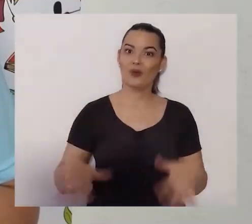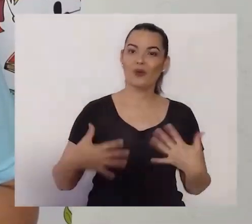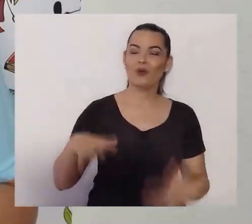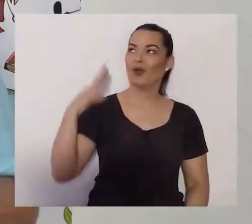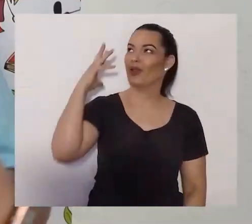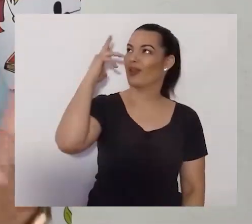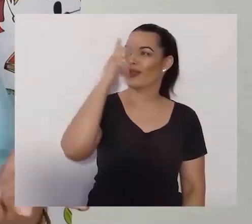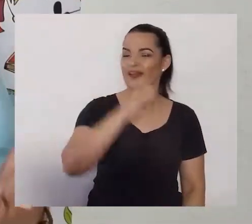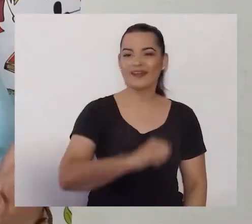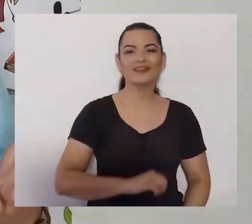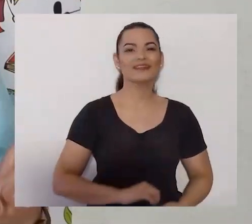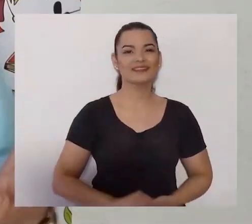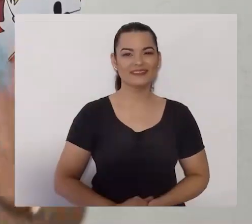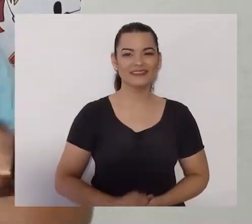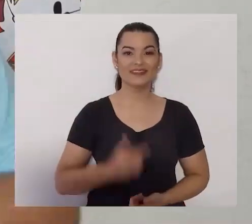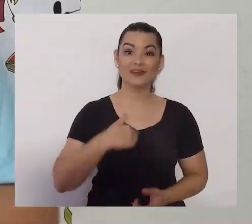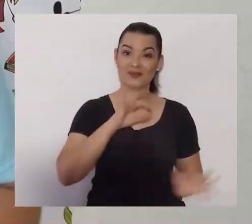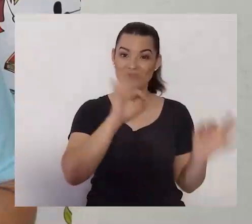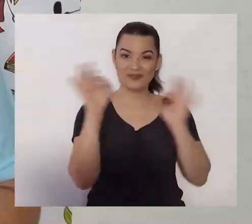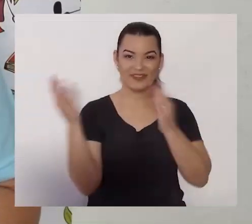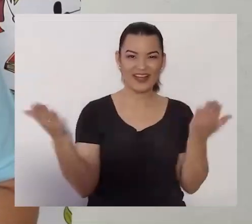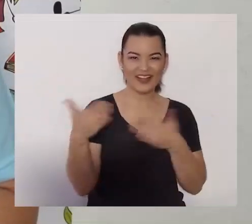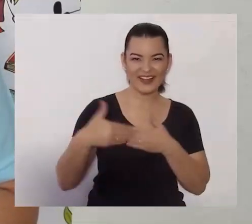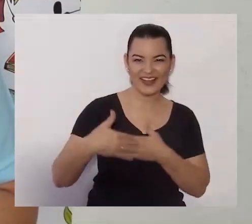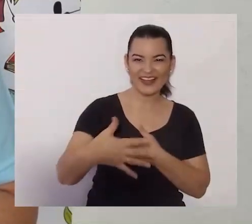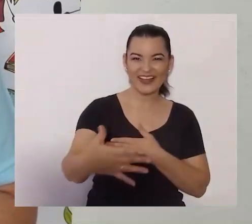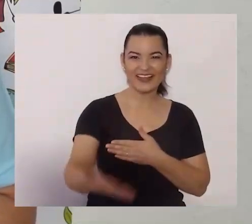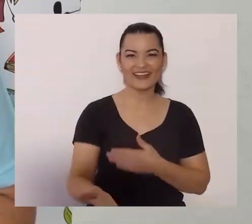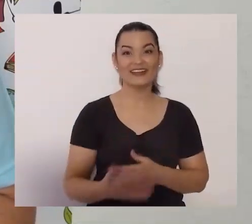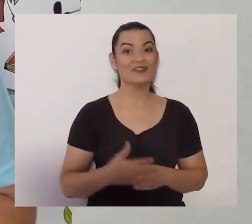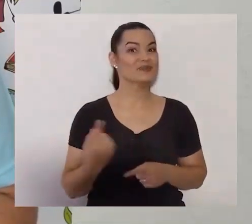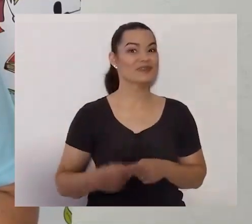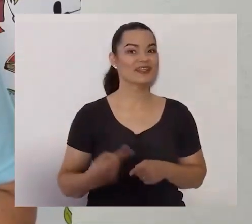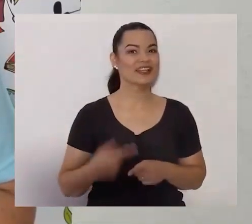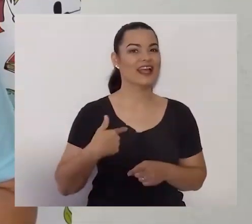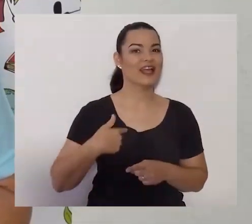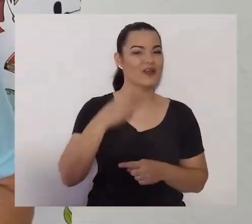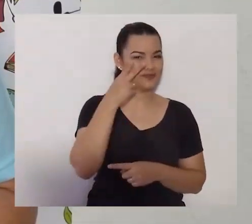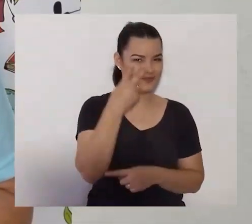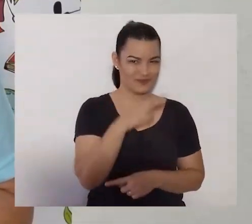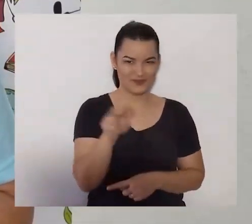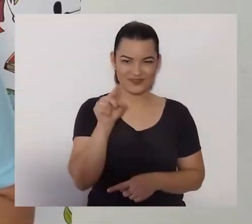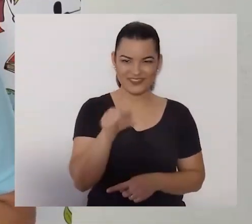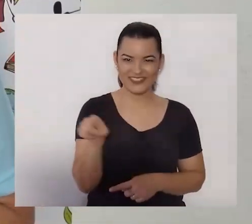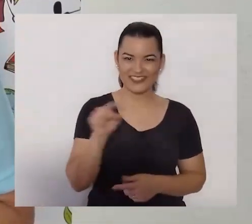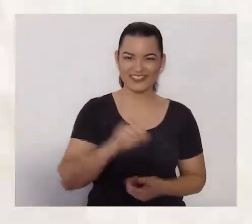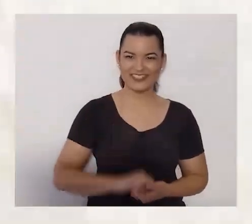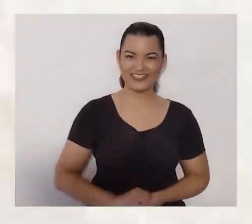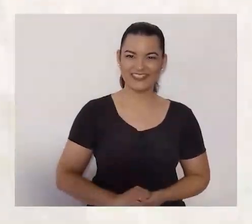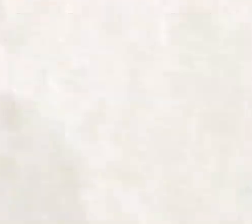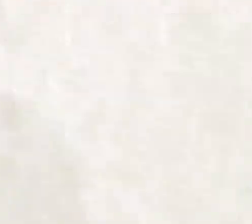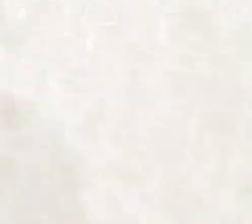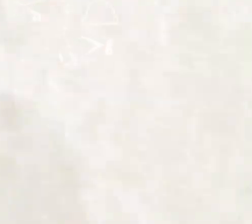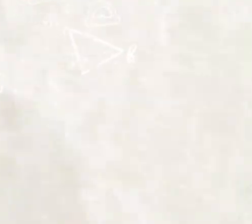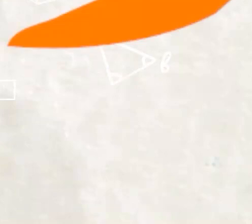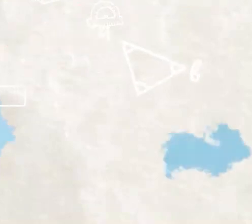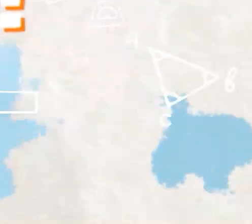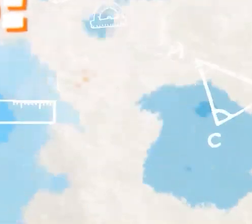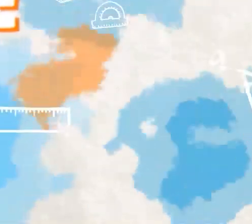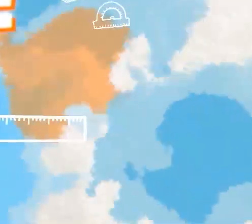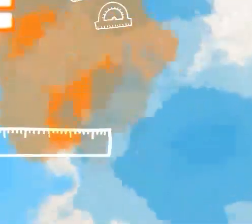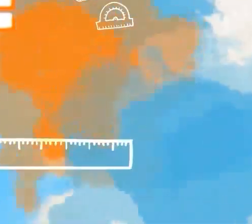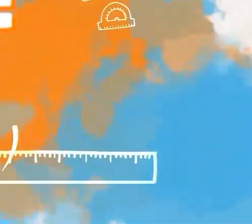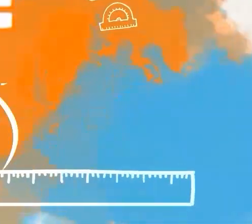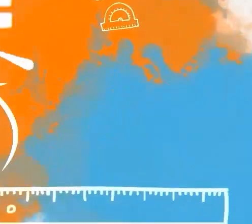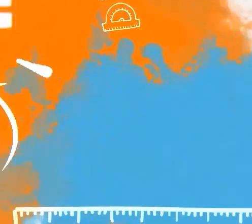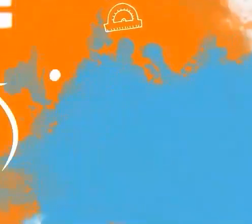gente acompanha um pouquinho de tudo isso a partir de agora, porque eu estou de olho em vocês.